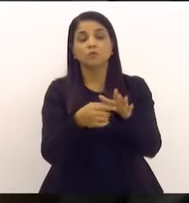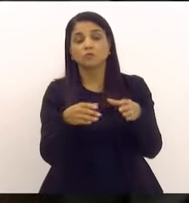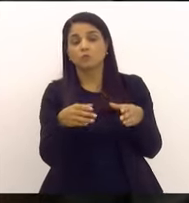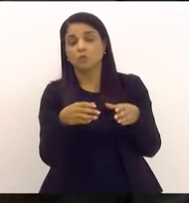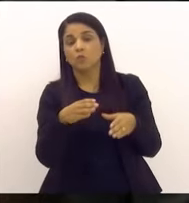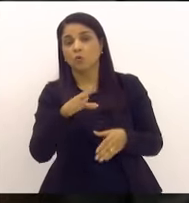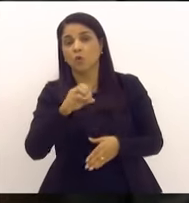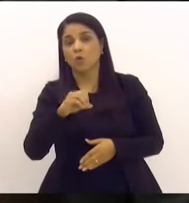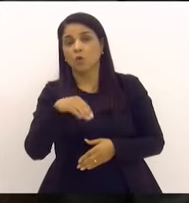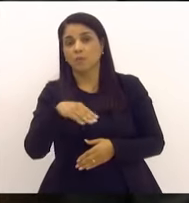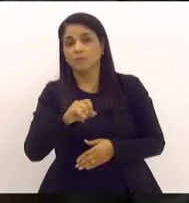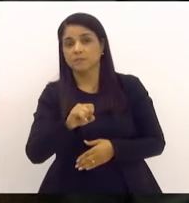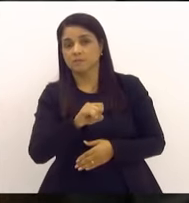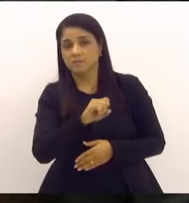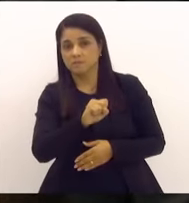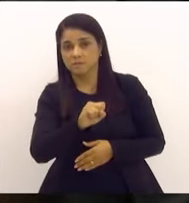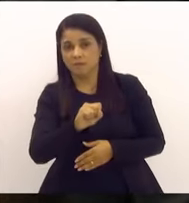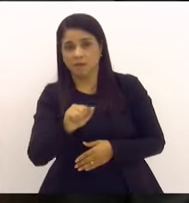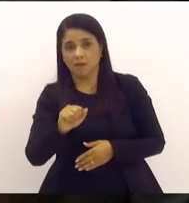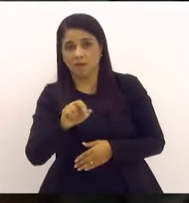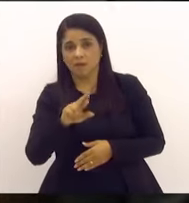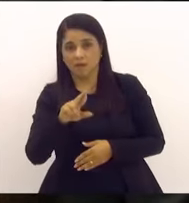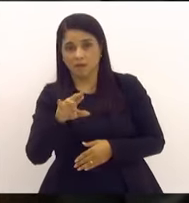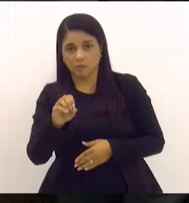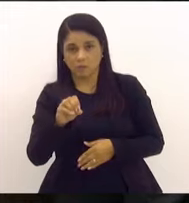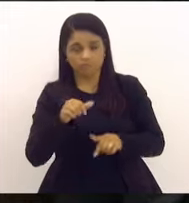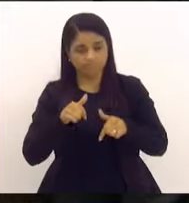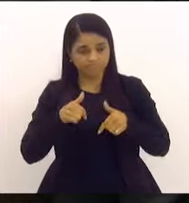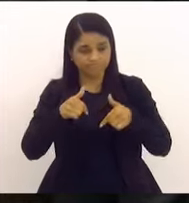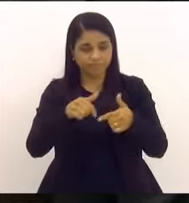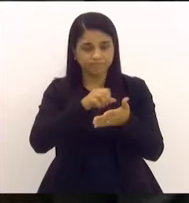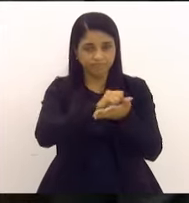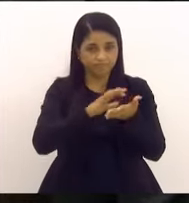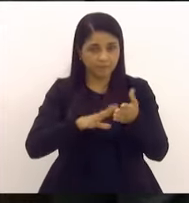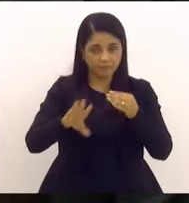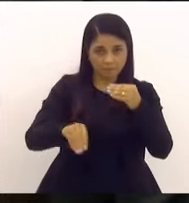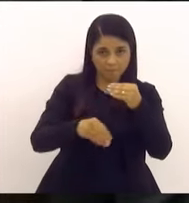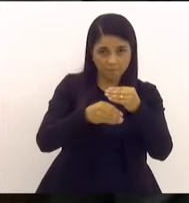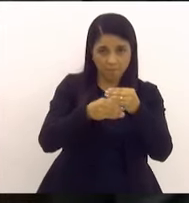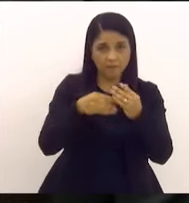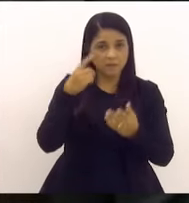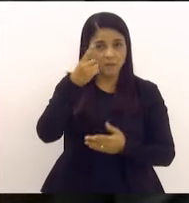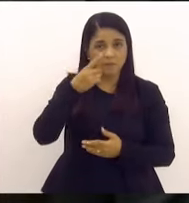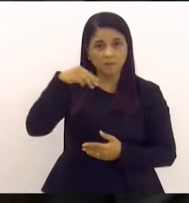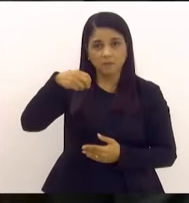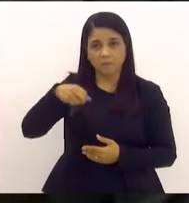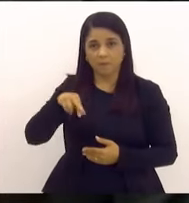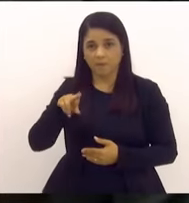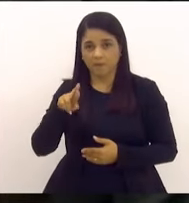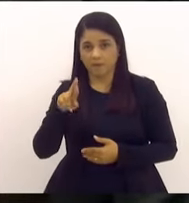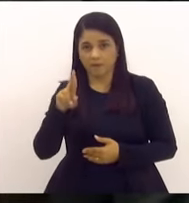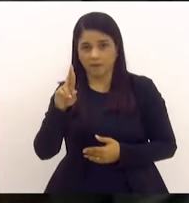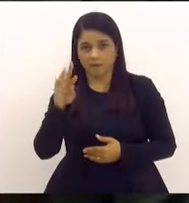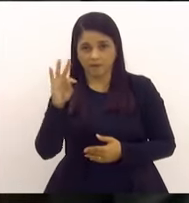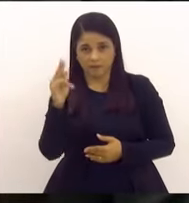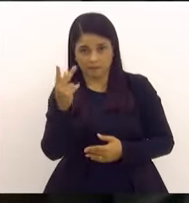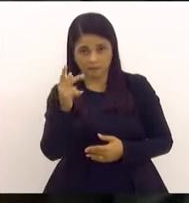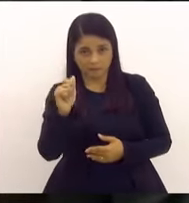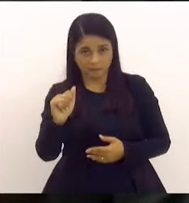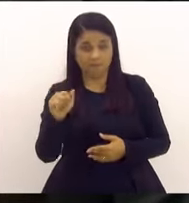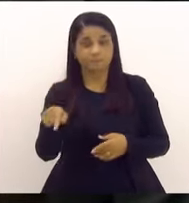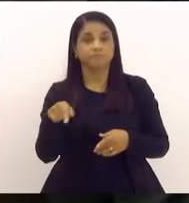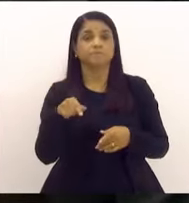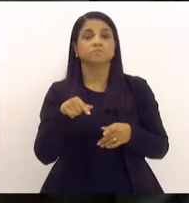polícia no exercício da atividade, graças à emenda da deputada Marta Rocha, que permite que tenha